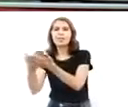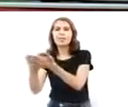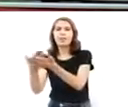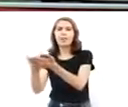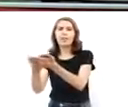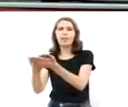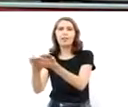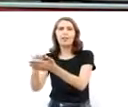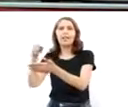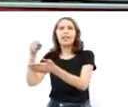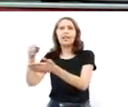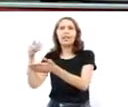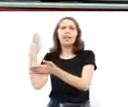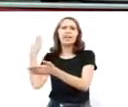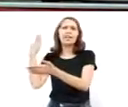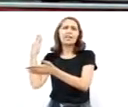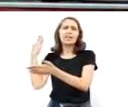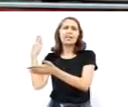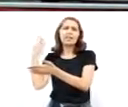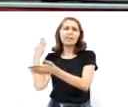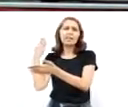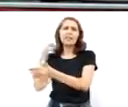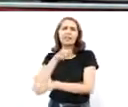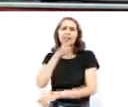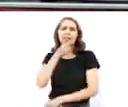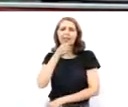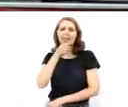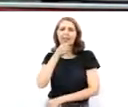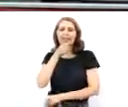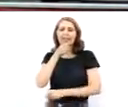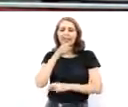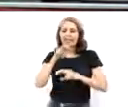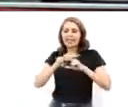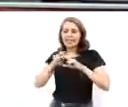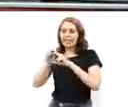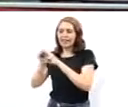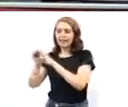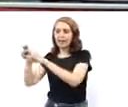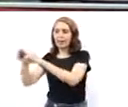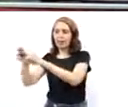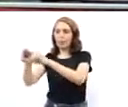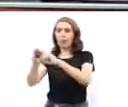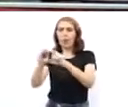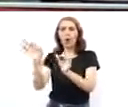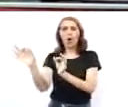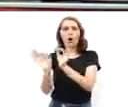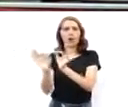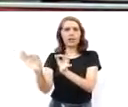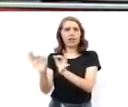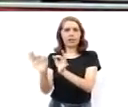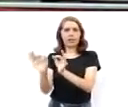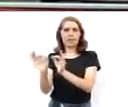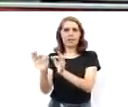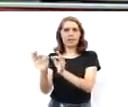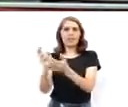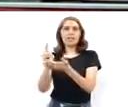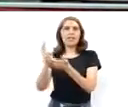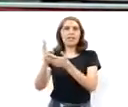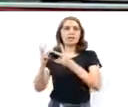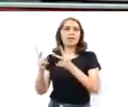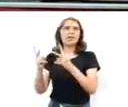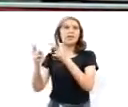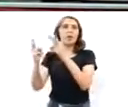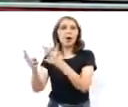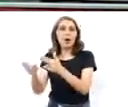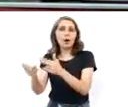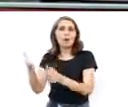aula antiga, daquela sala de aula onde as carteiras ficam todas arrumadas, enfileiradas. Há,